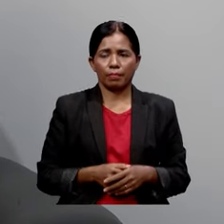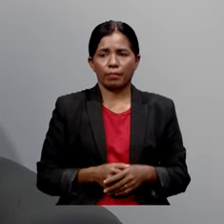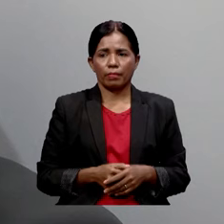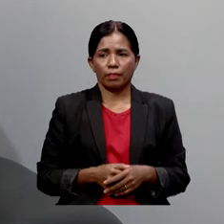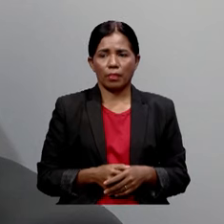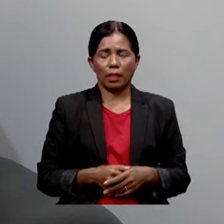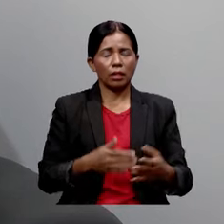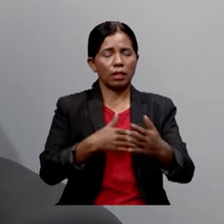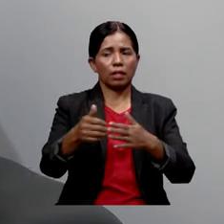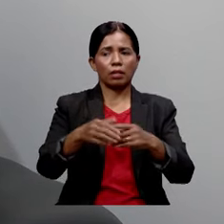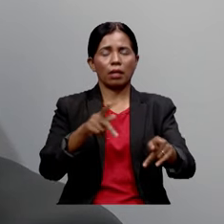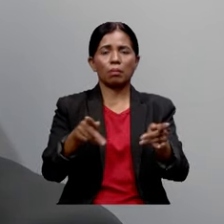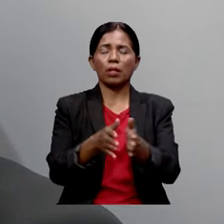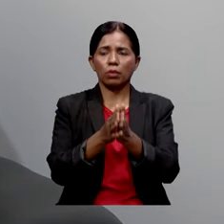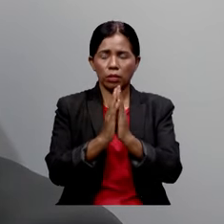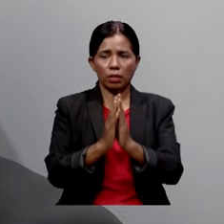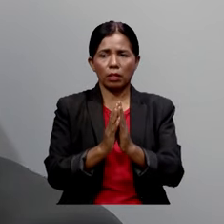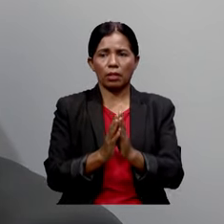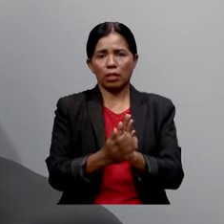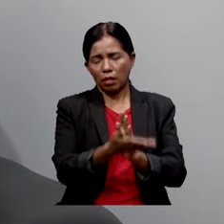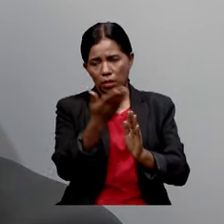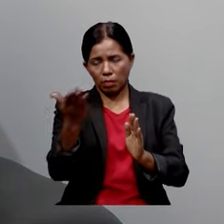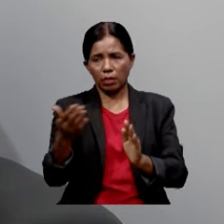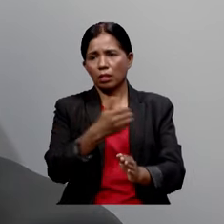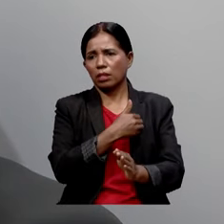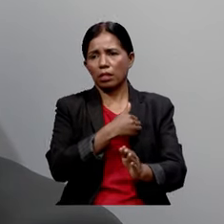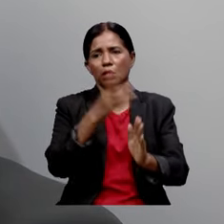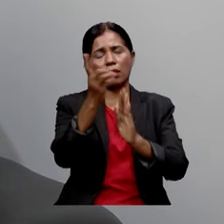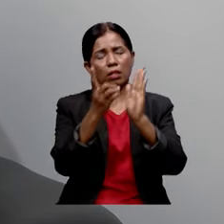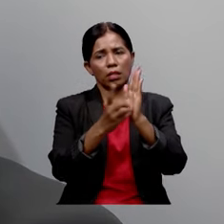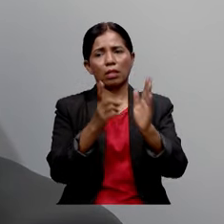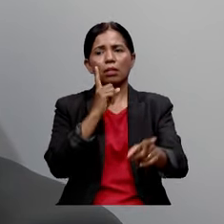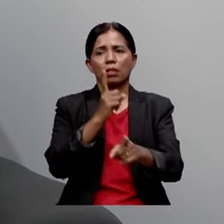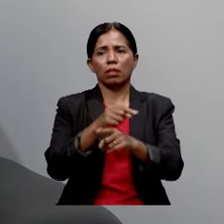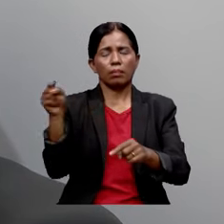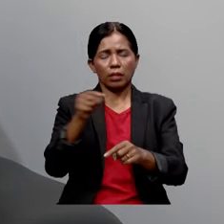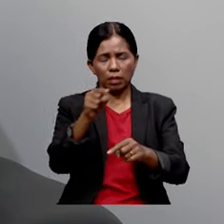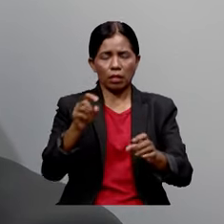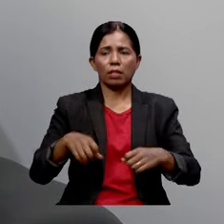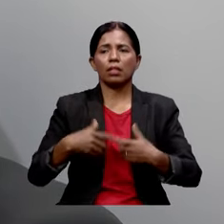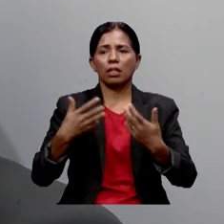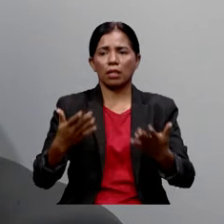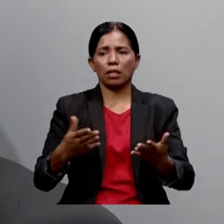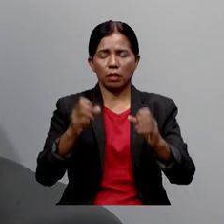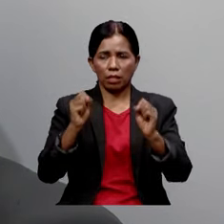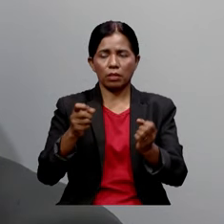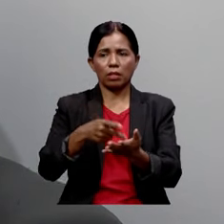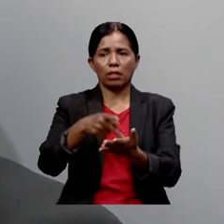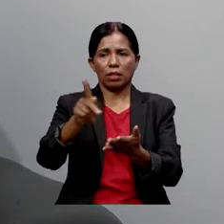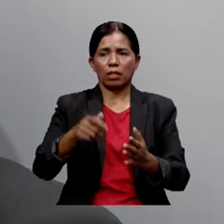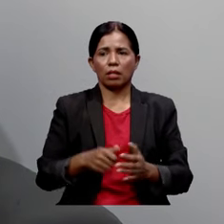Da lá uma moça é uma russo. Pelo menos está bom cara que se dá o que é dado certeza, mas percentagem irá e há quem se vá pensar.